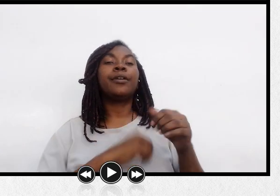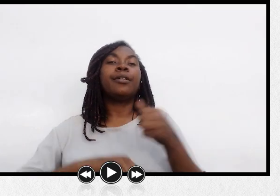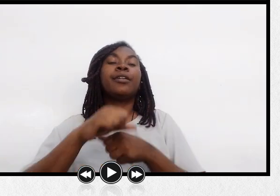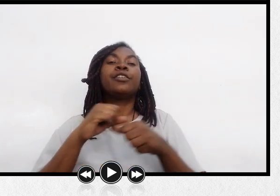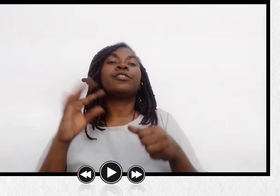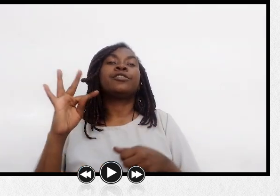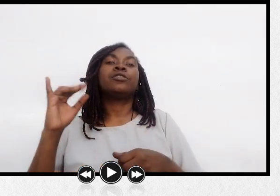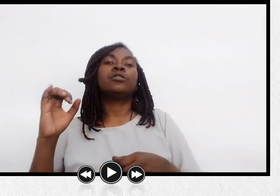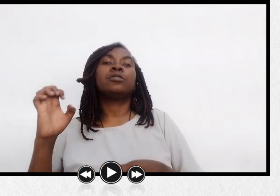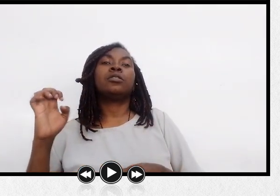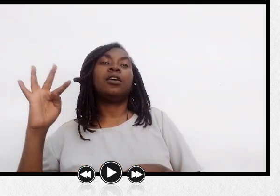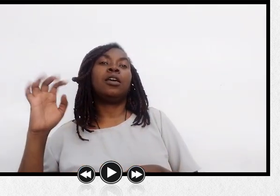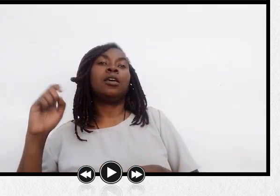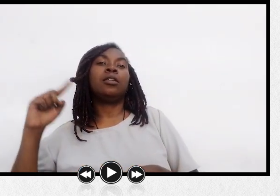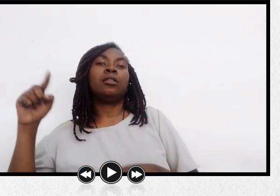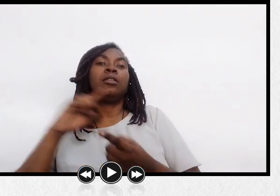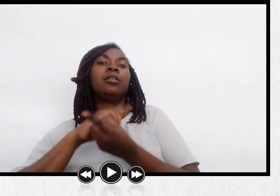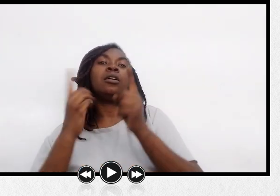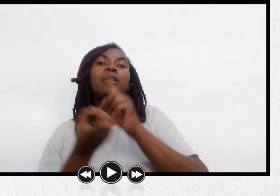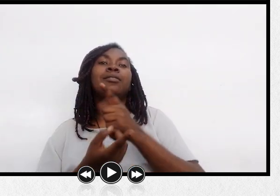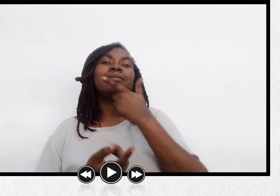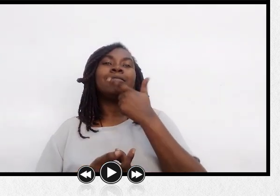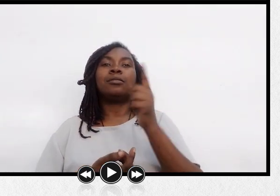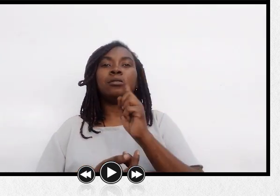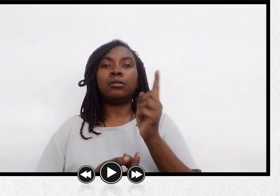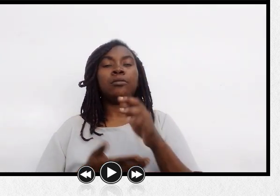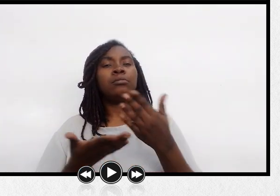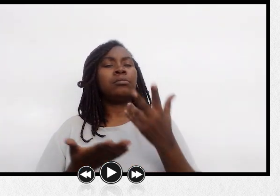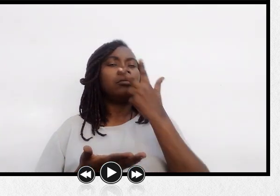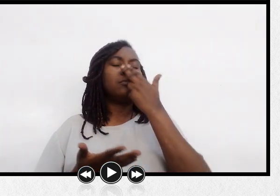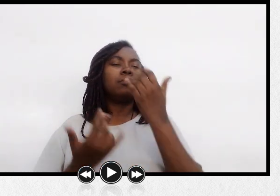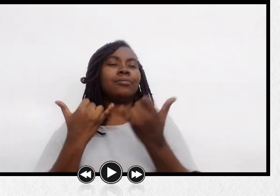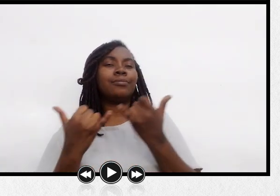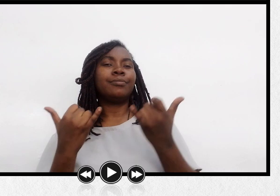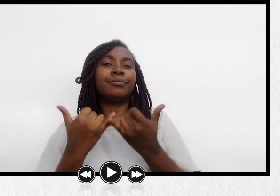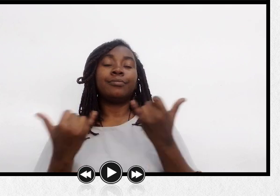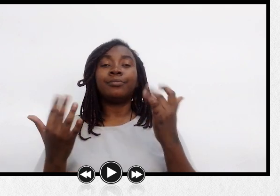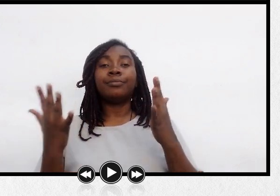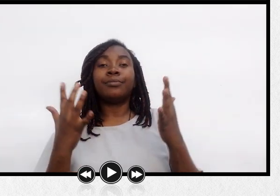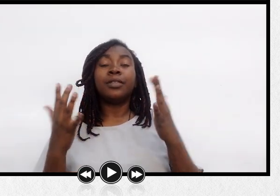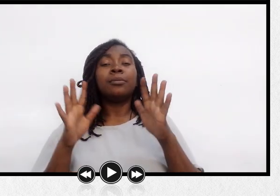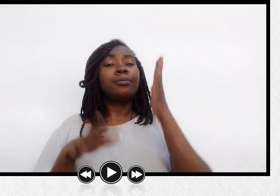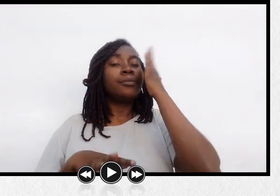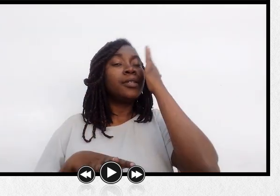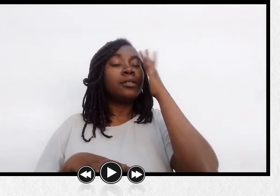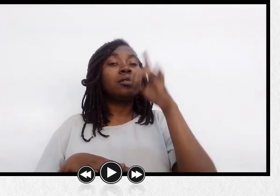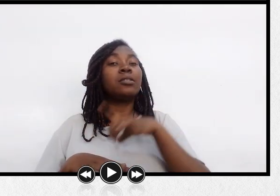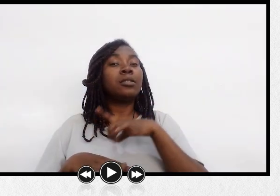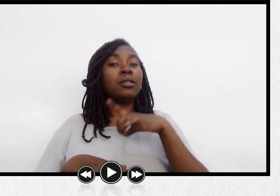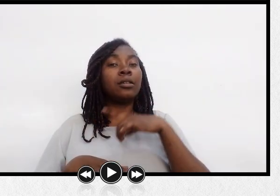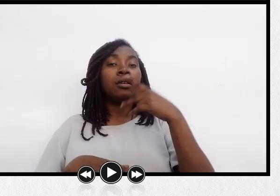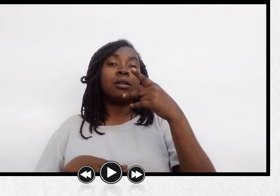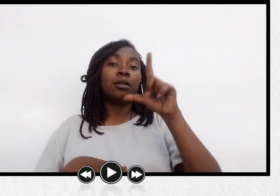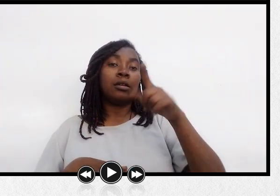decisão contrária, que não. Então, assim, é uma coisa que meio que... Mas nós sabemos que tem uma